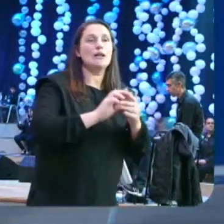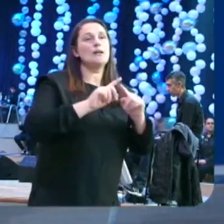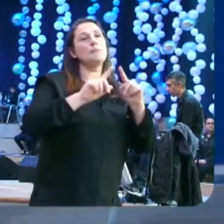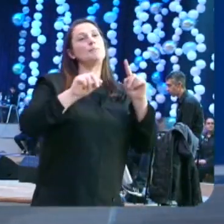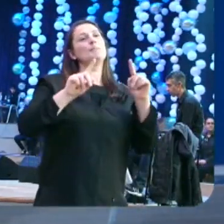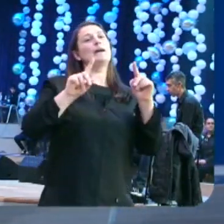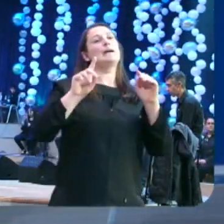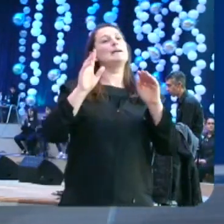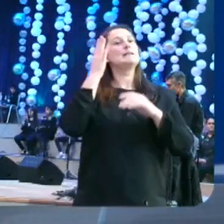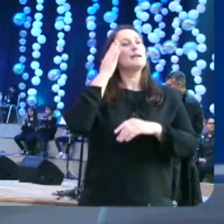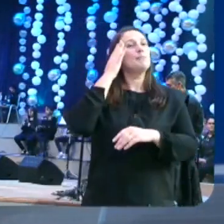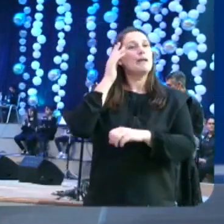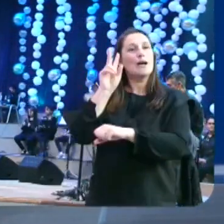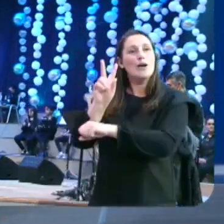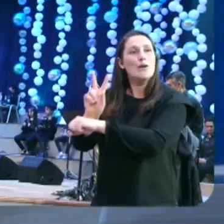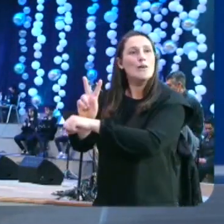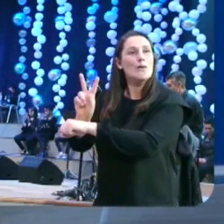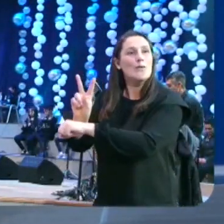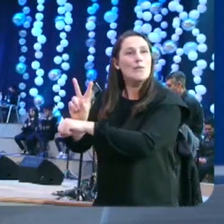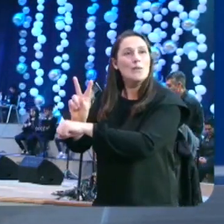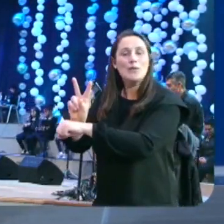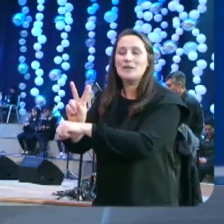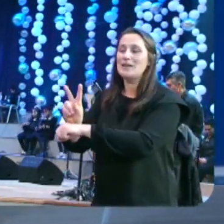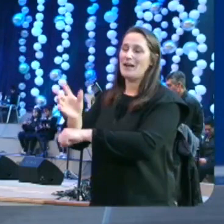tratar o coração.